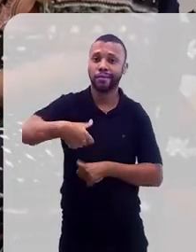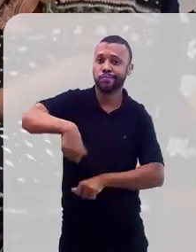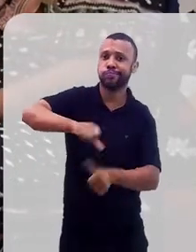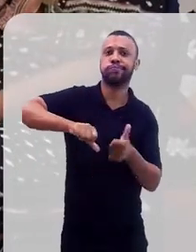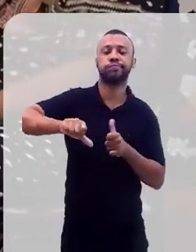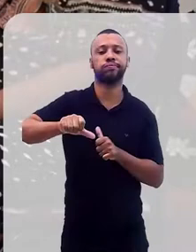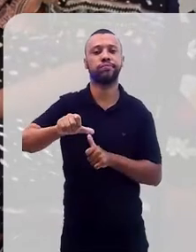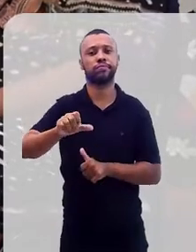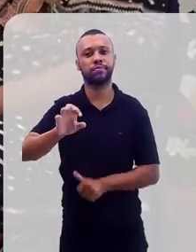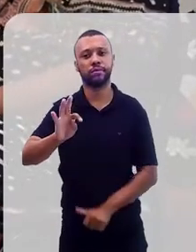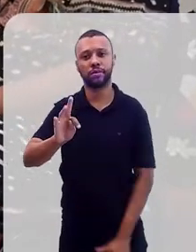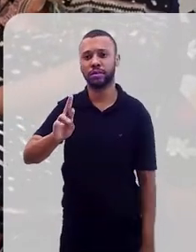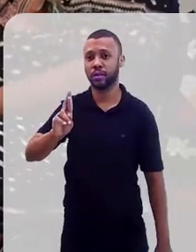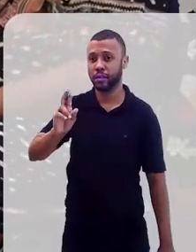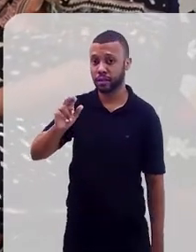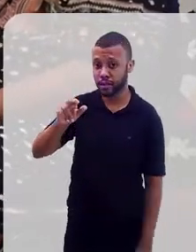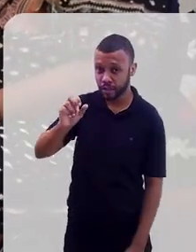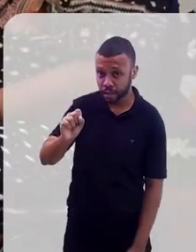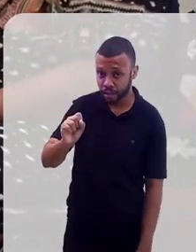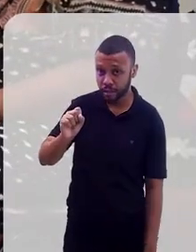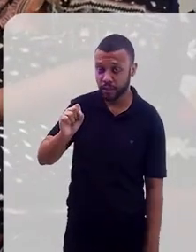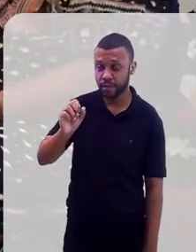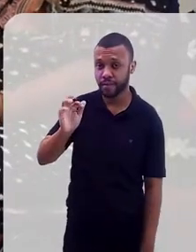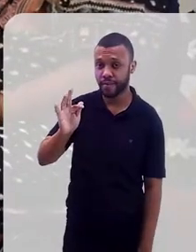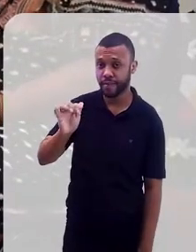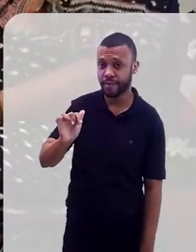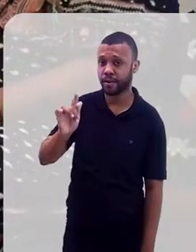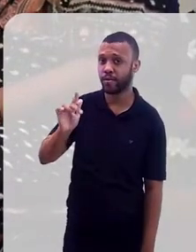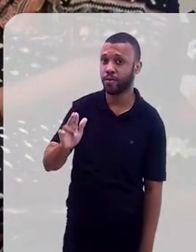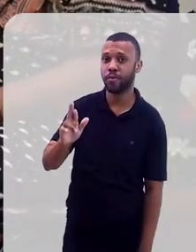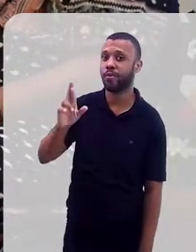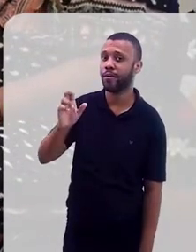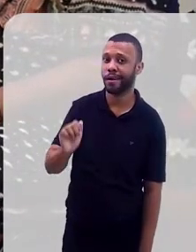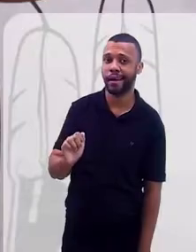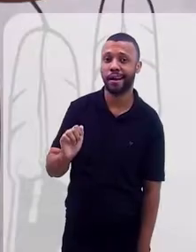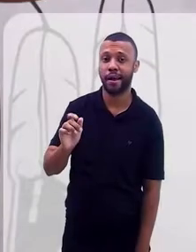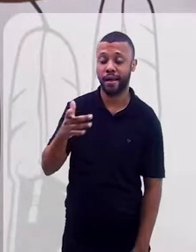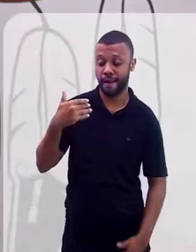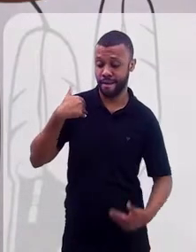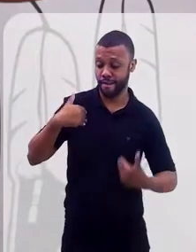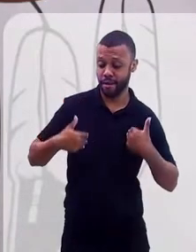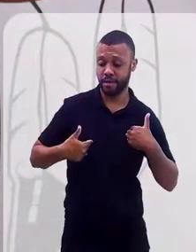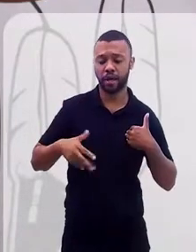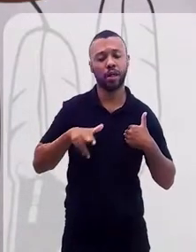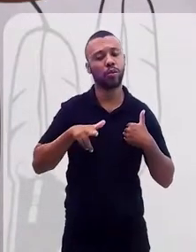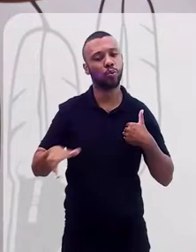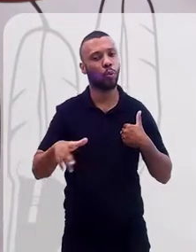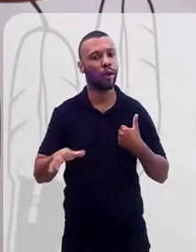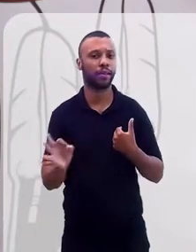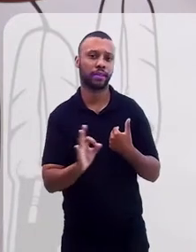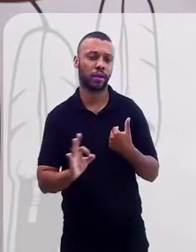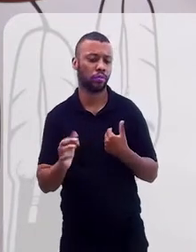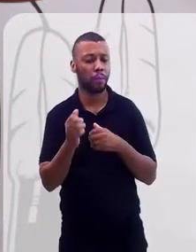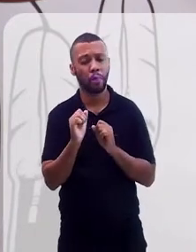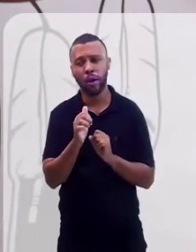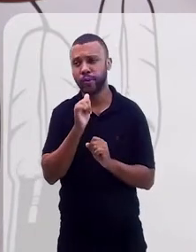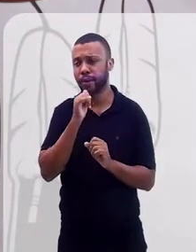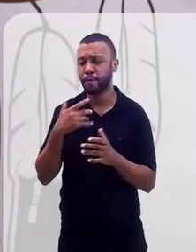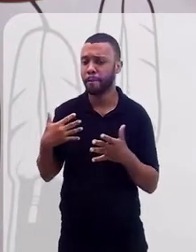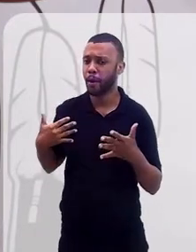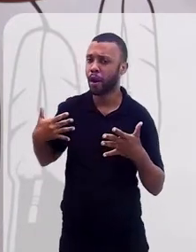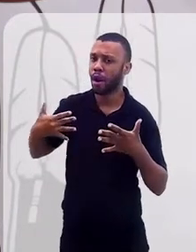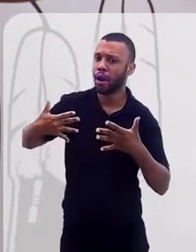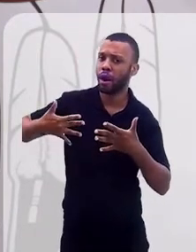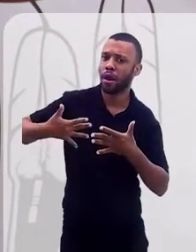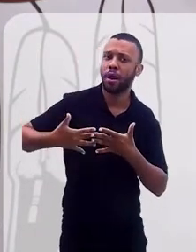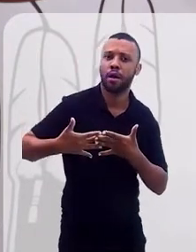A transfiguração, esse é o nome que nós usamos, né? Você se transfigura, não necessariamente fisicamente, mas você